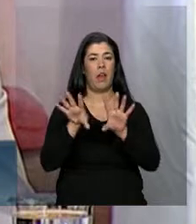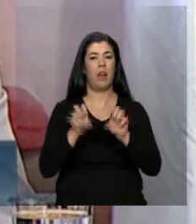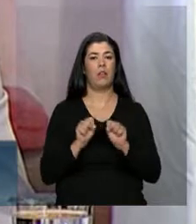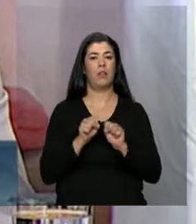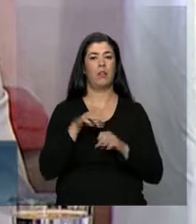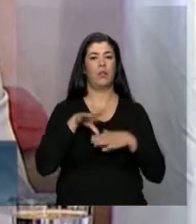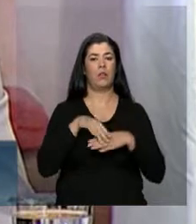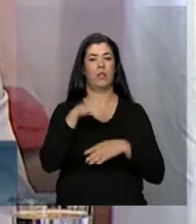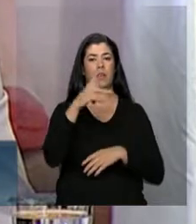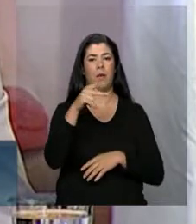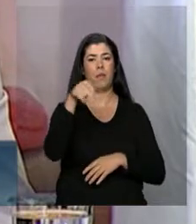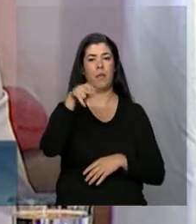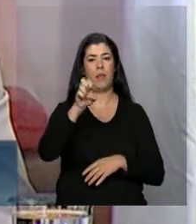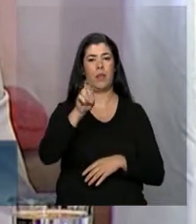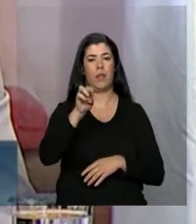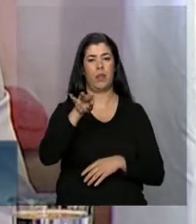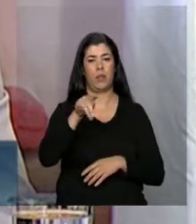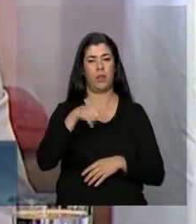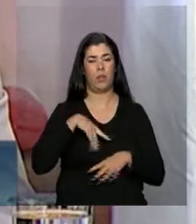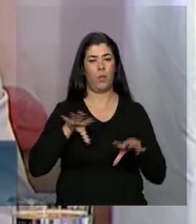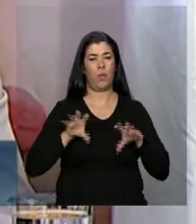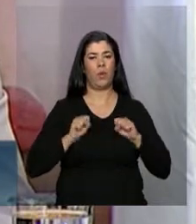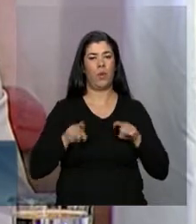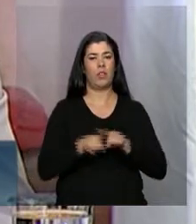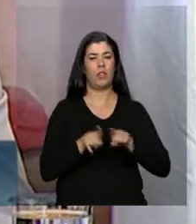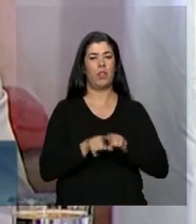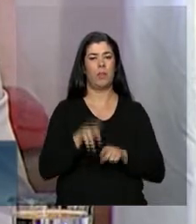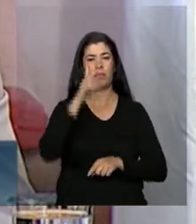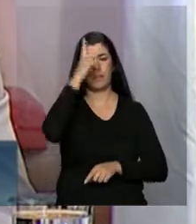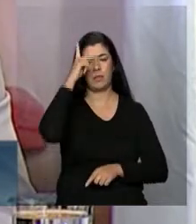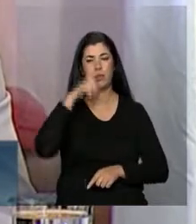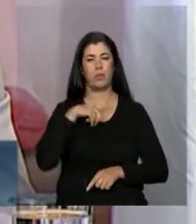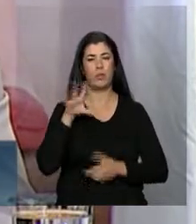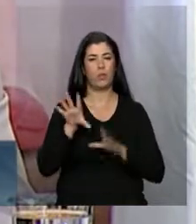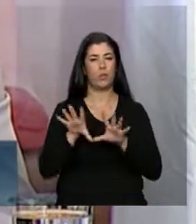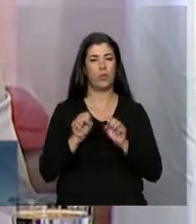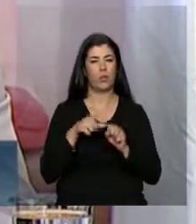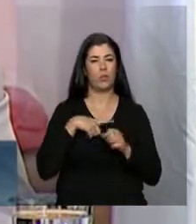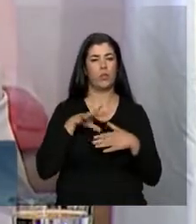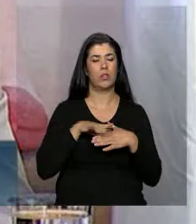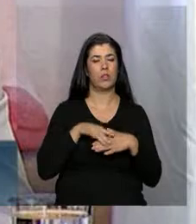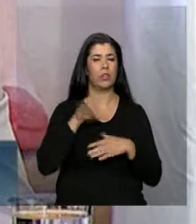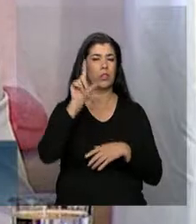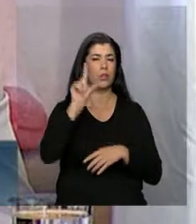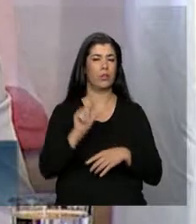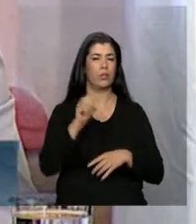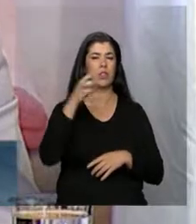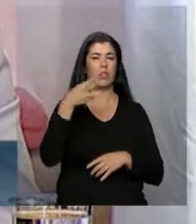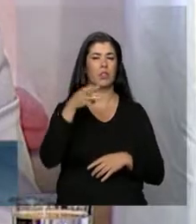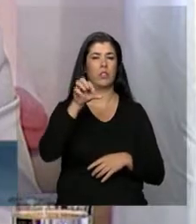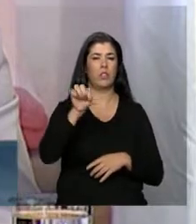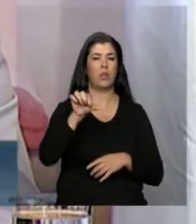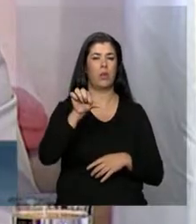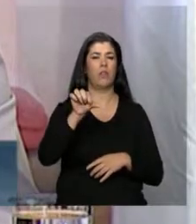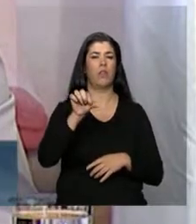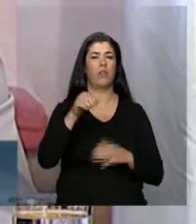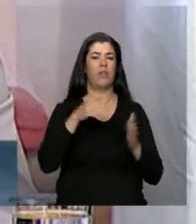principalmente, impactando na mortalidade, né, por complicações por influenza, com a redução de 39%